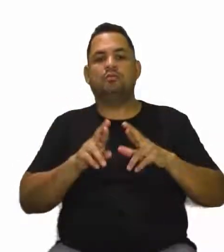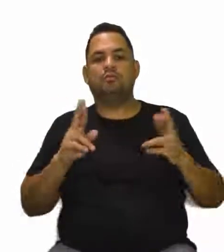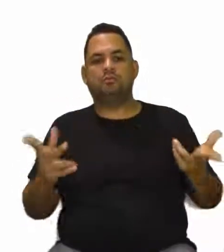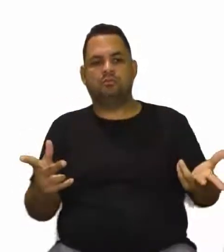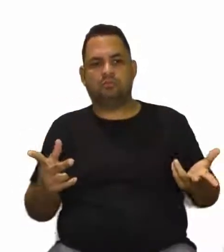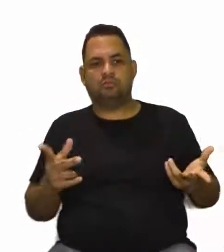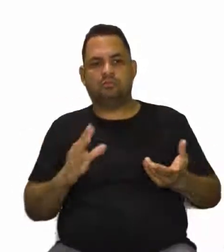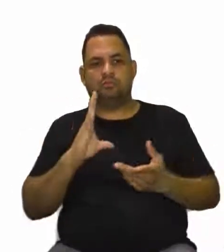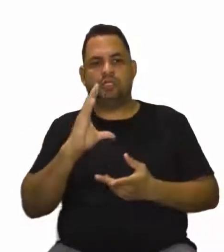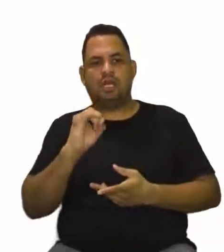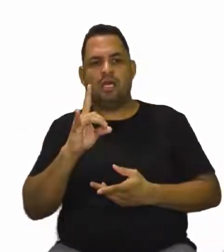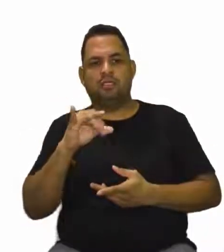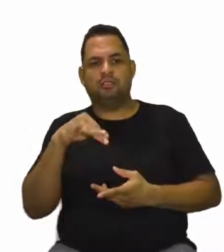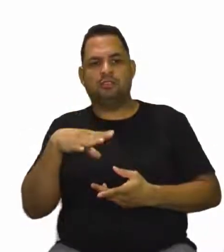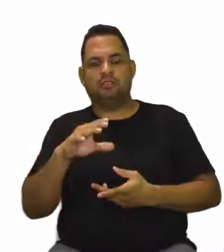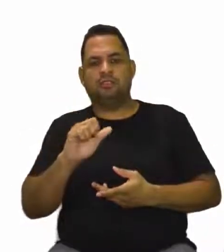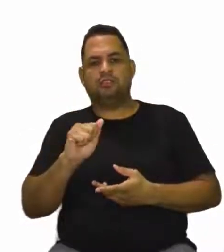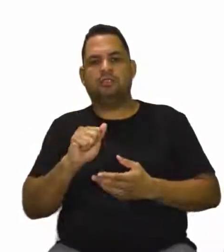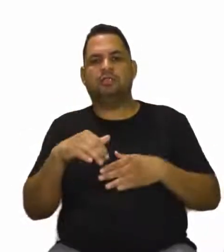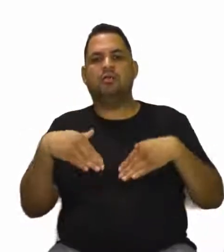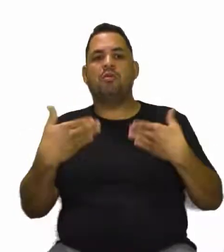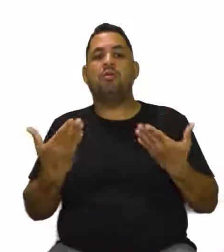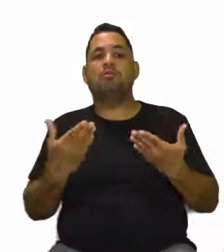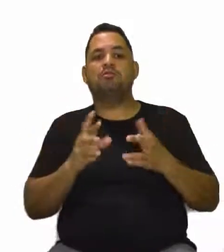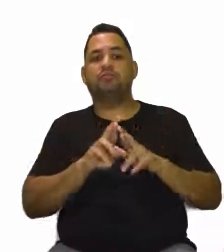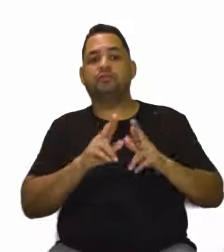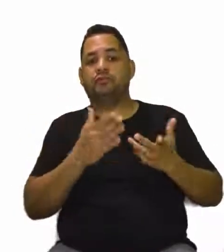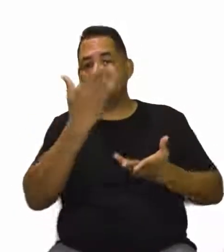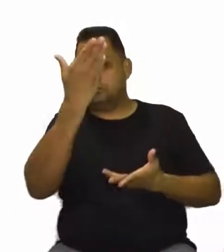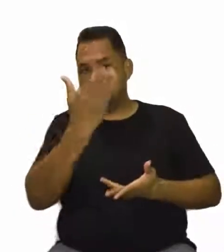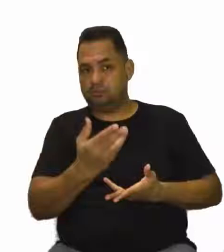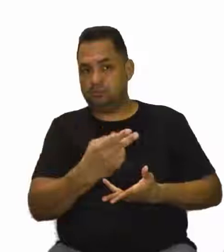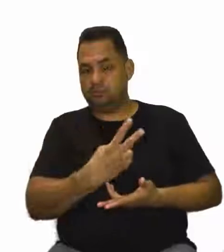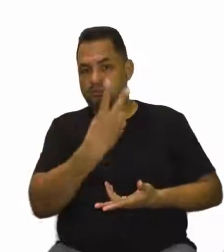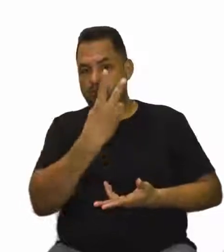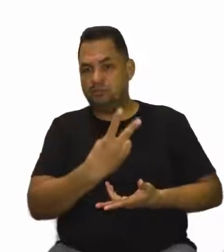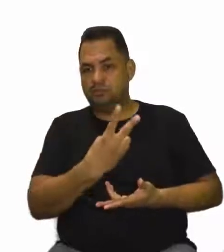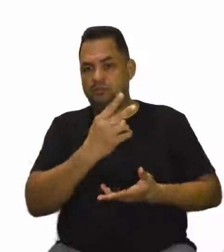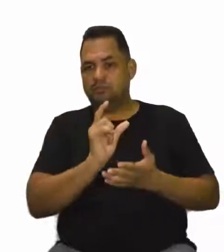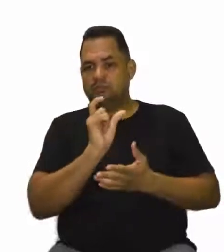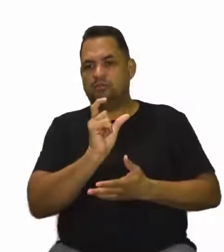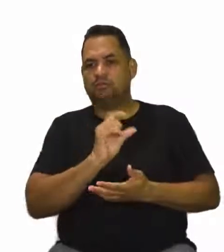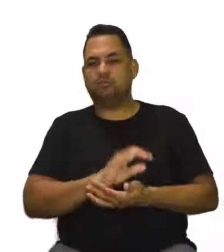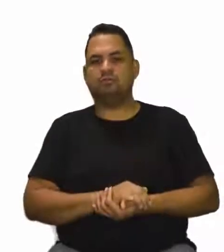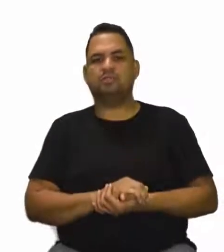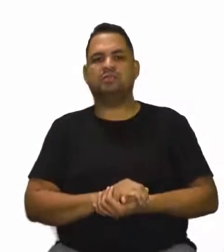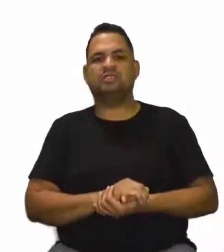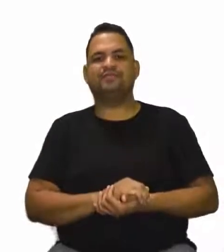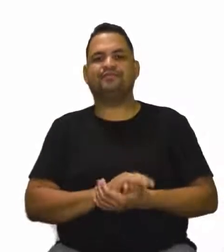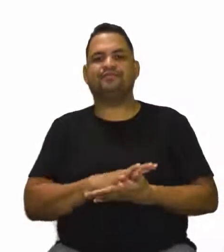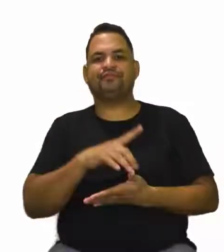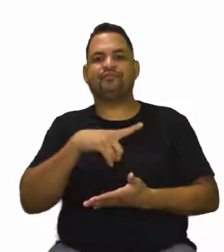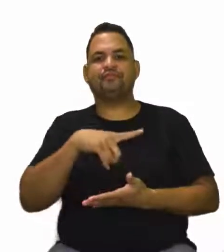da calistenia? Olha bem, isso é importante. A calistenia, ele traz movimentos